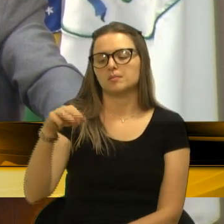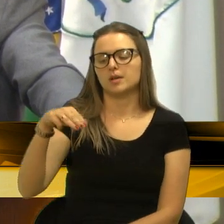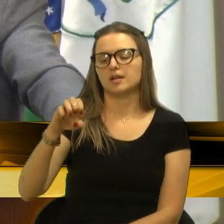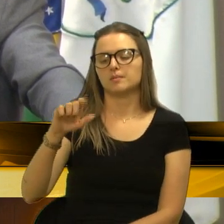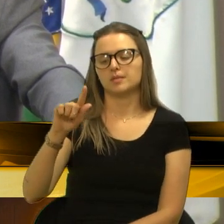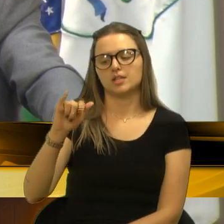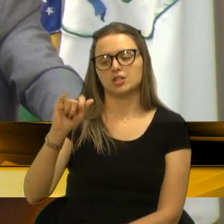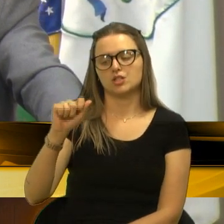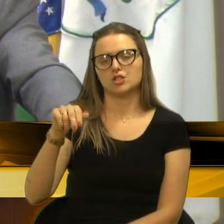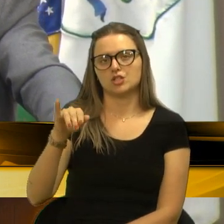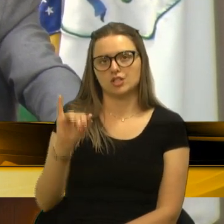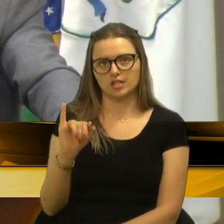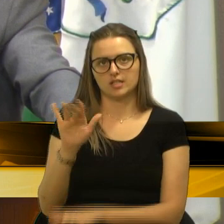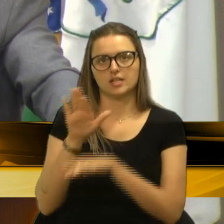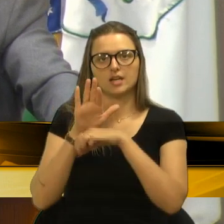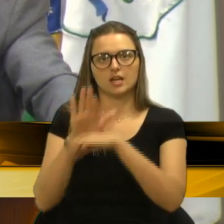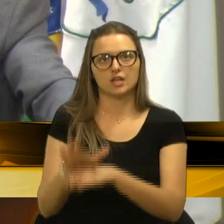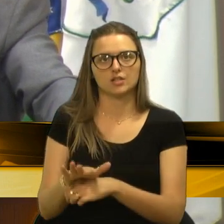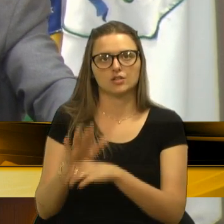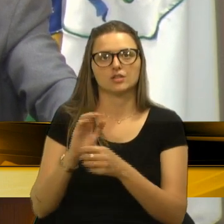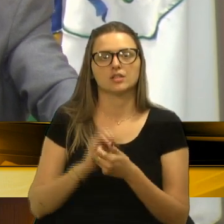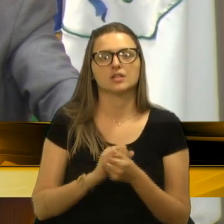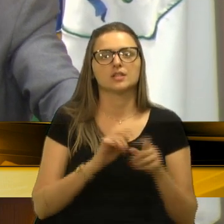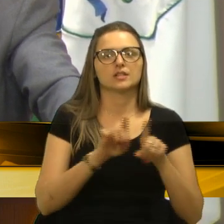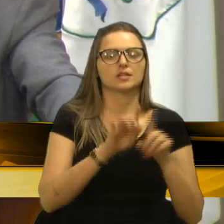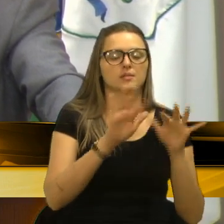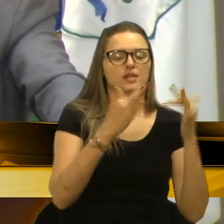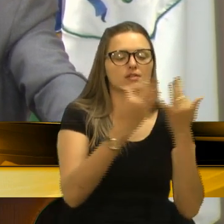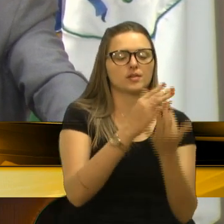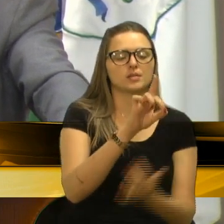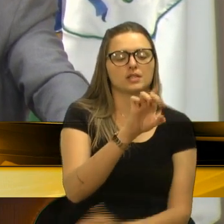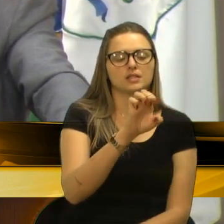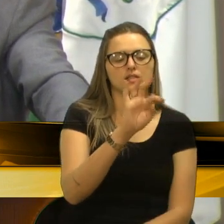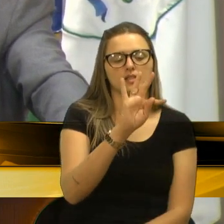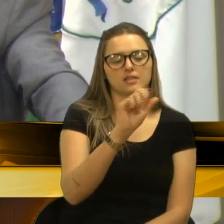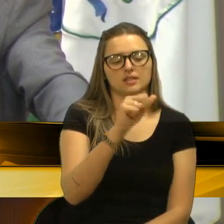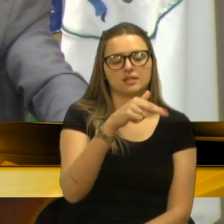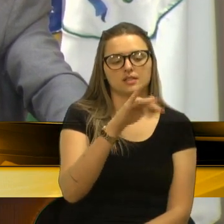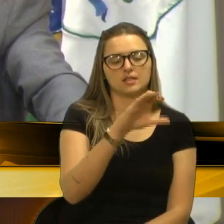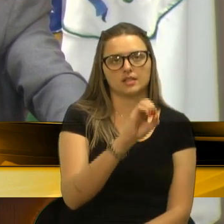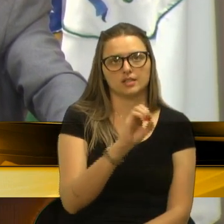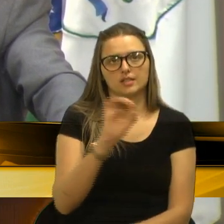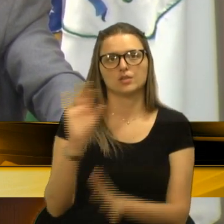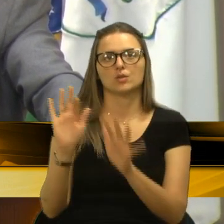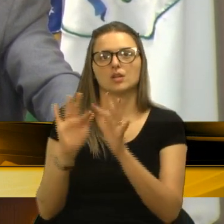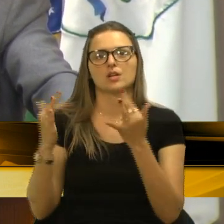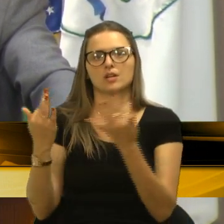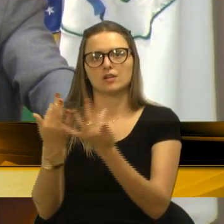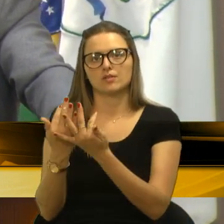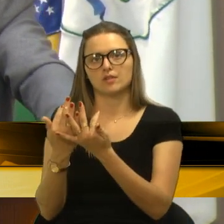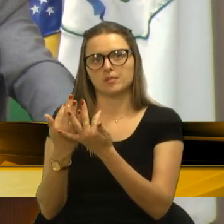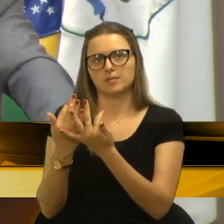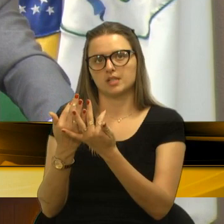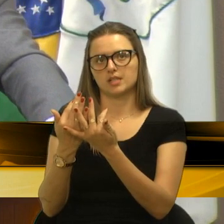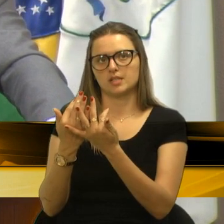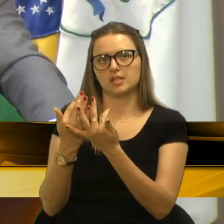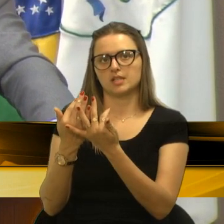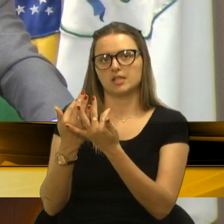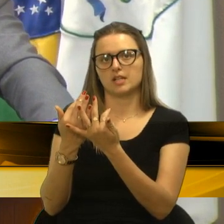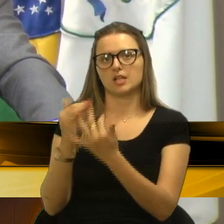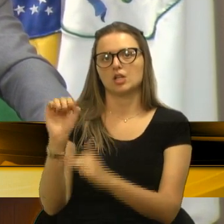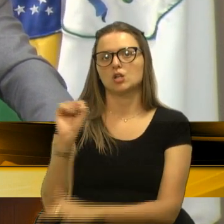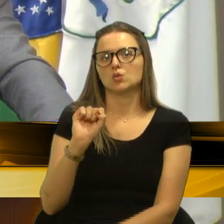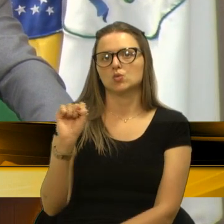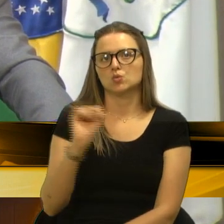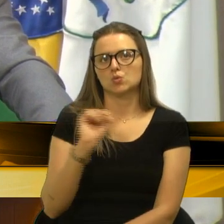ajudaram também a família do Detânico, a família do sogro do vereador